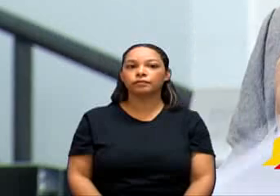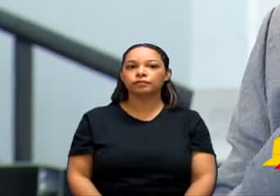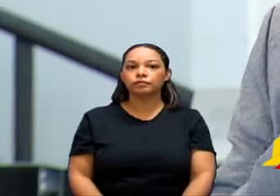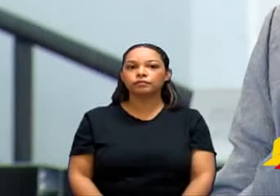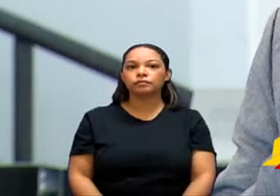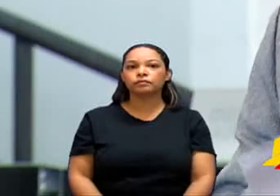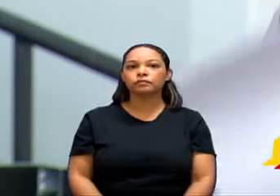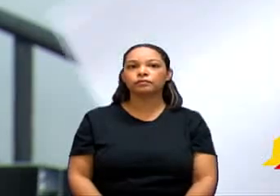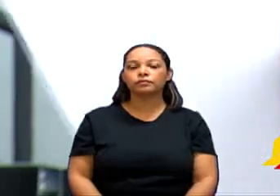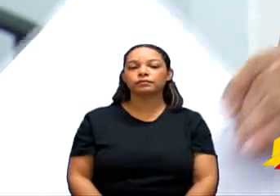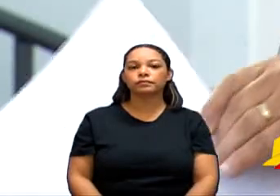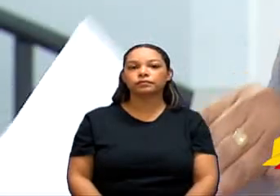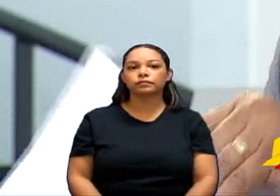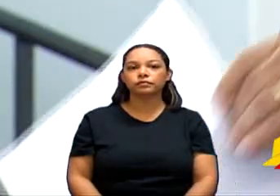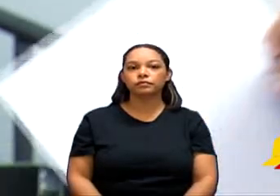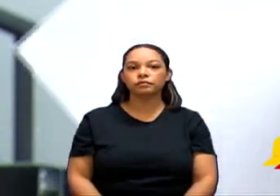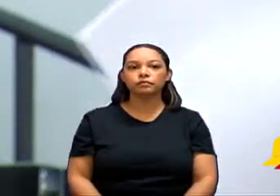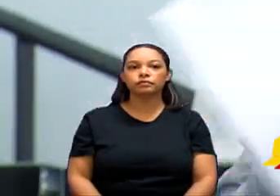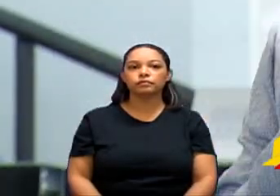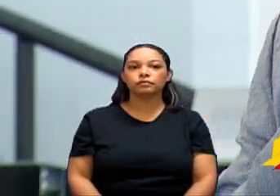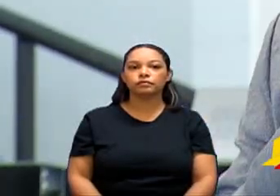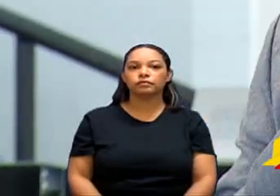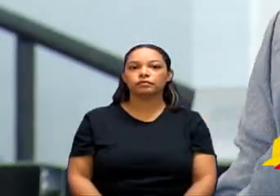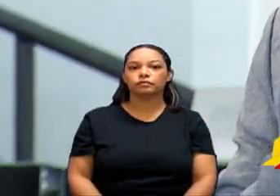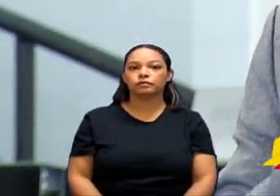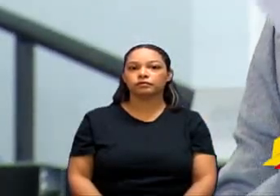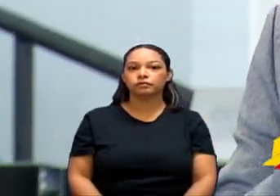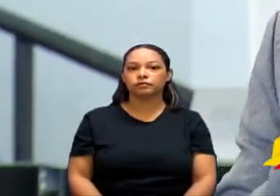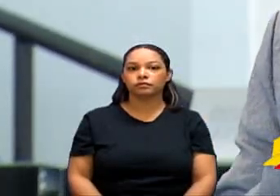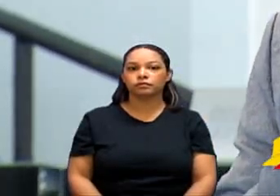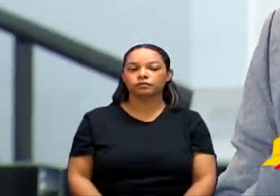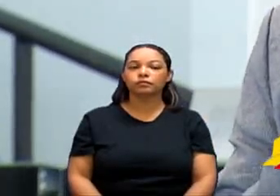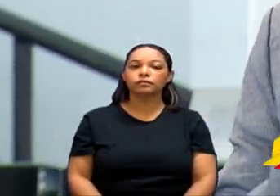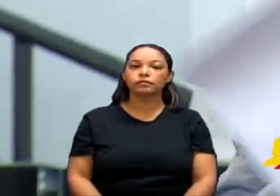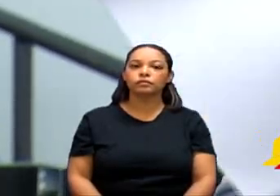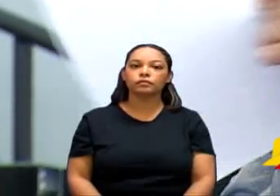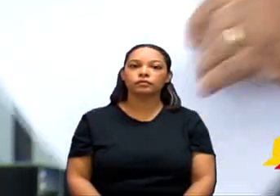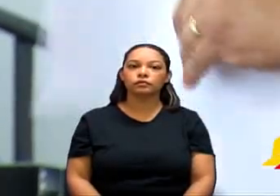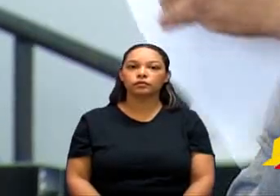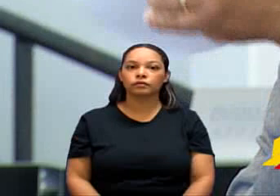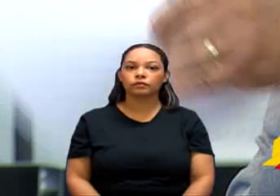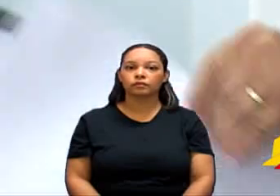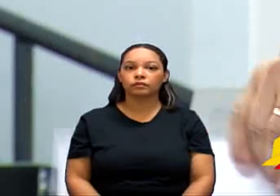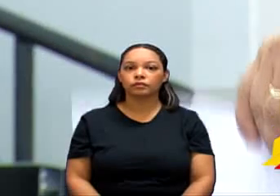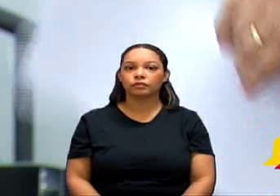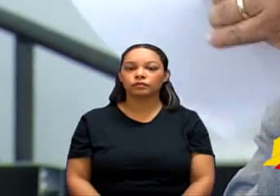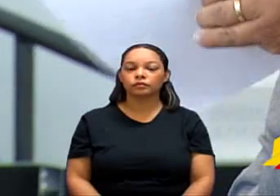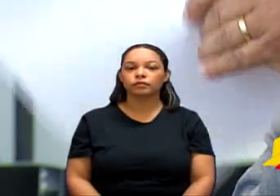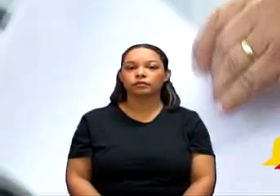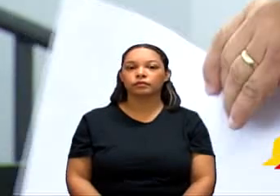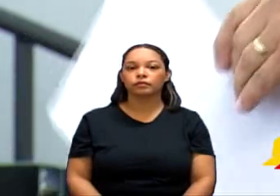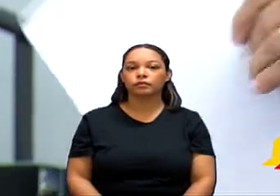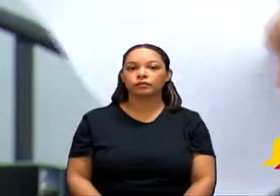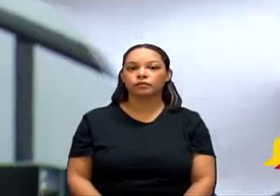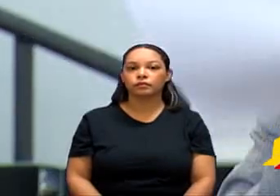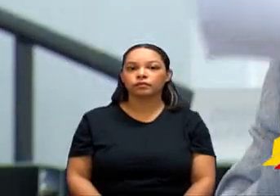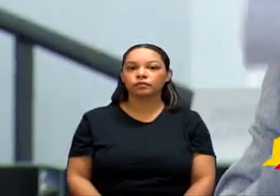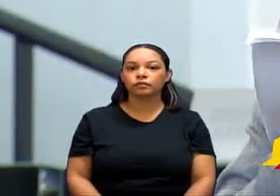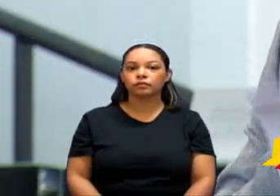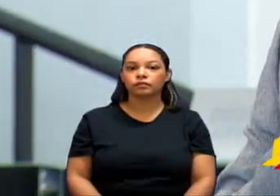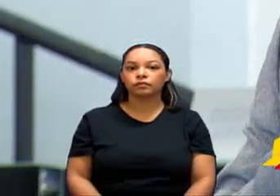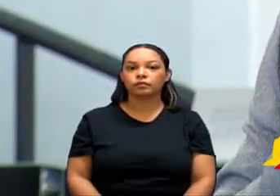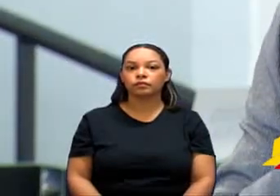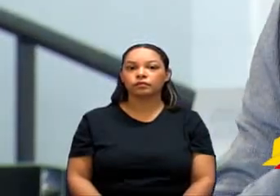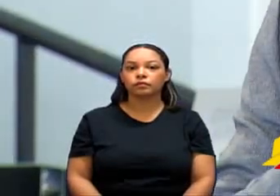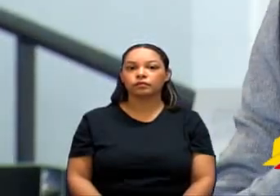seria interessante, e também pode ser com a própria administração lá. Aí vai ter a concessão, vai ter os trâmites necessários